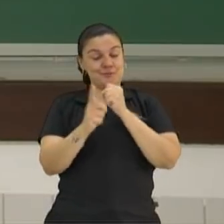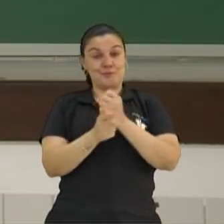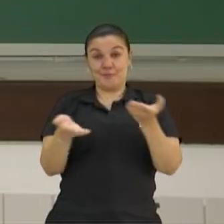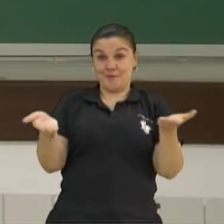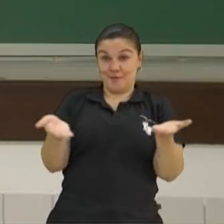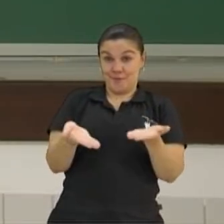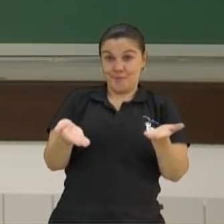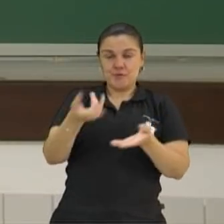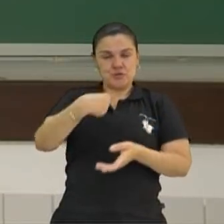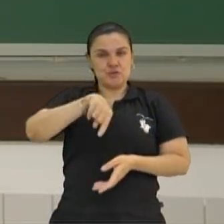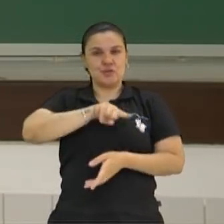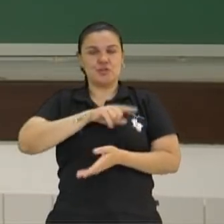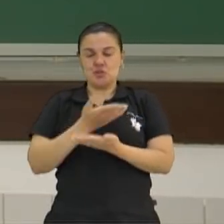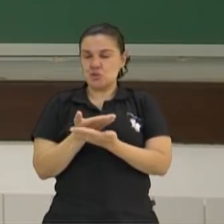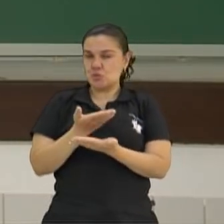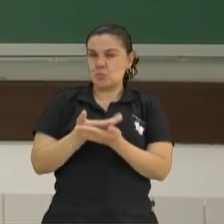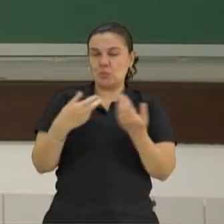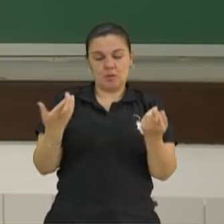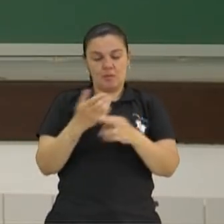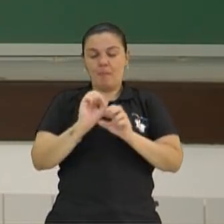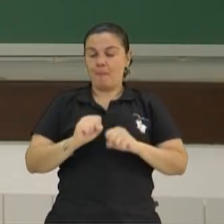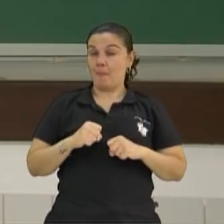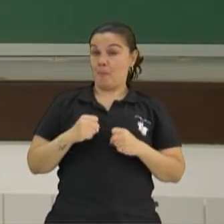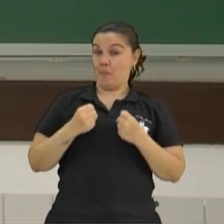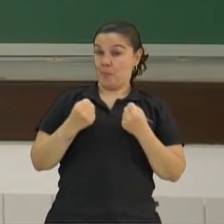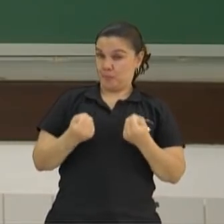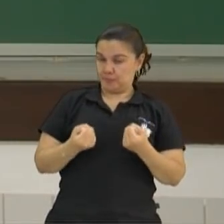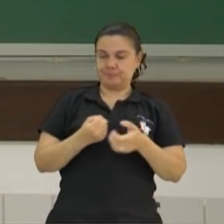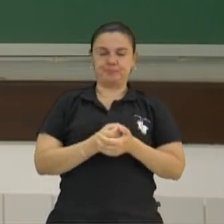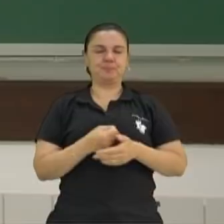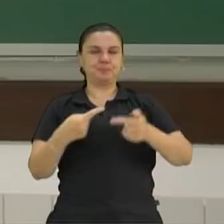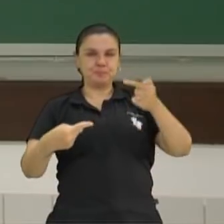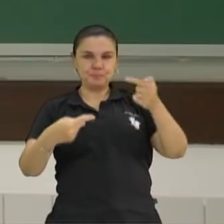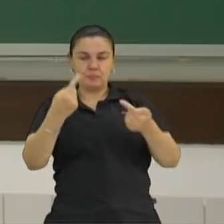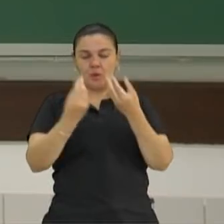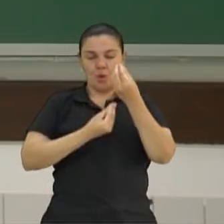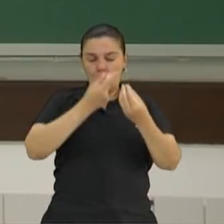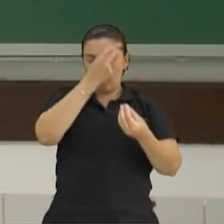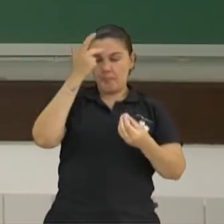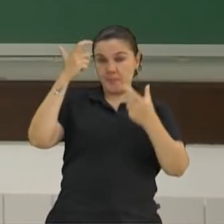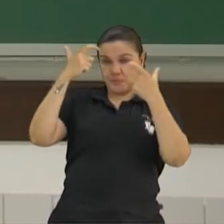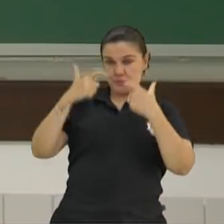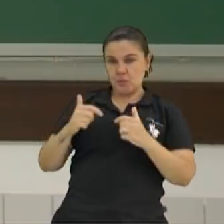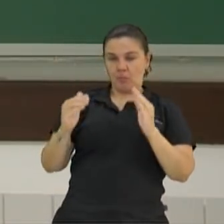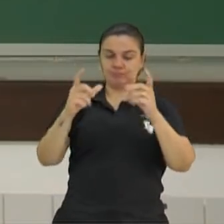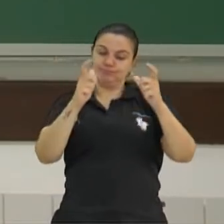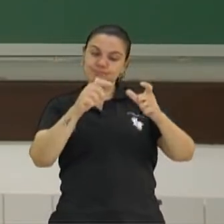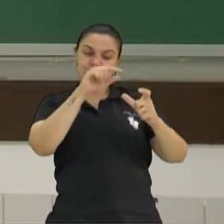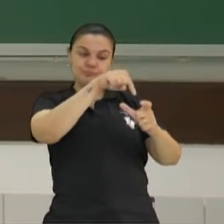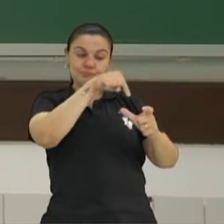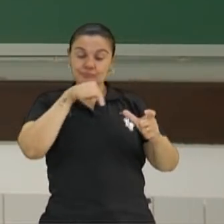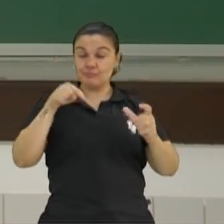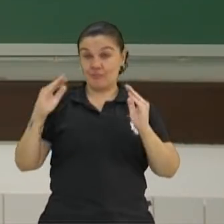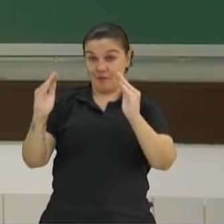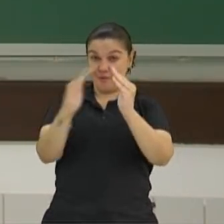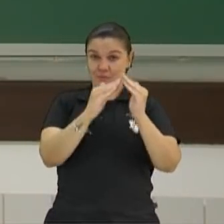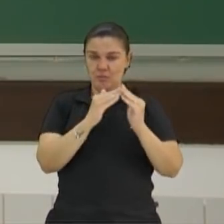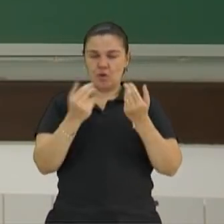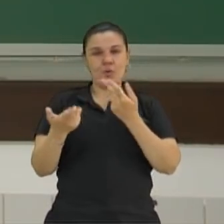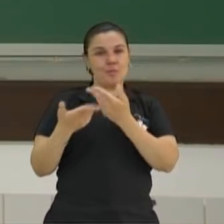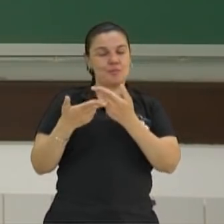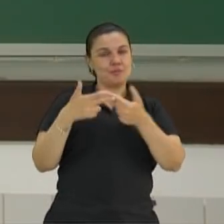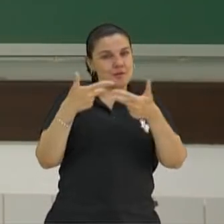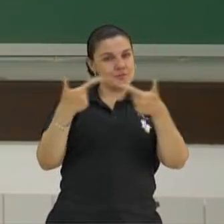atual, nós estudamos as relações de poder, nós estudamos como o ser humano ocupa os espaços, como ele utiliza os elementos